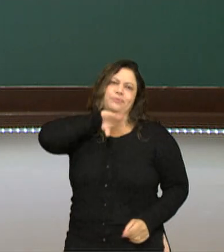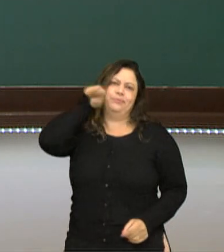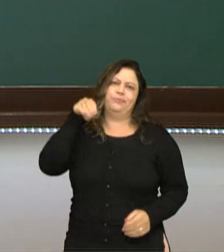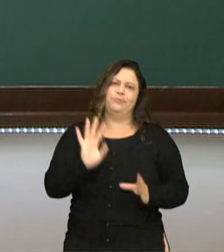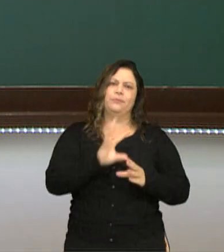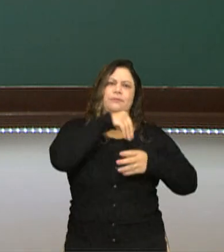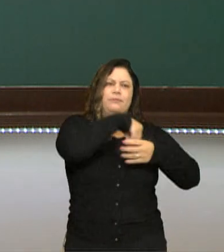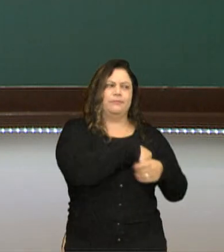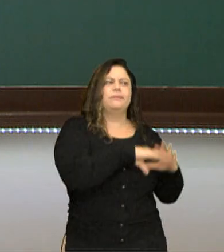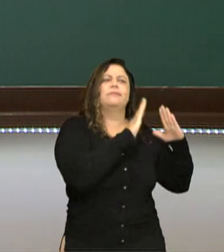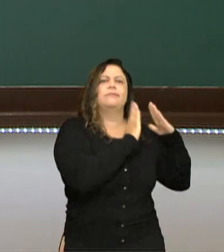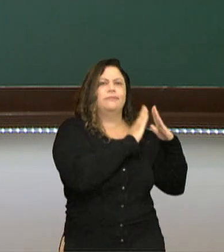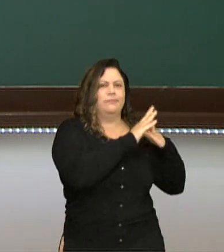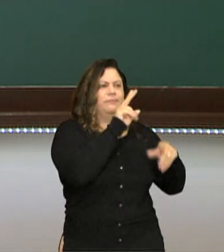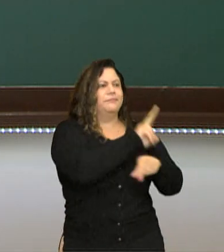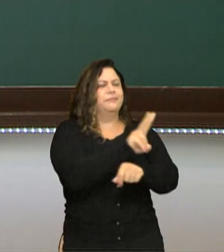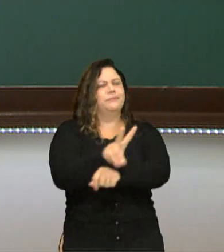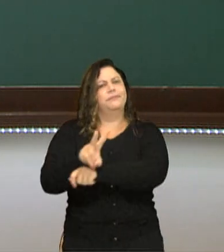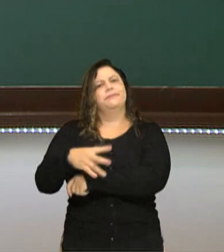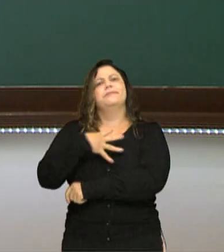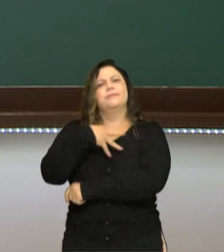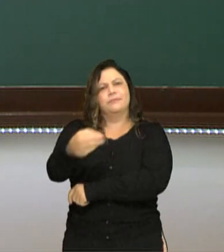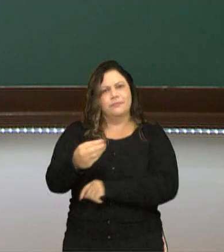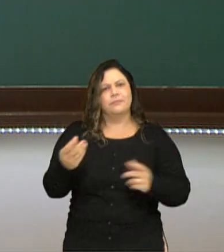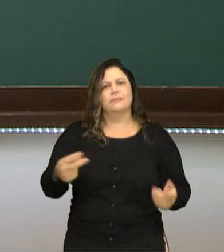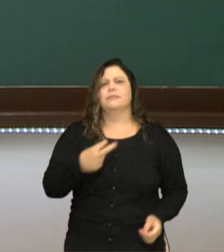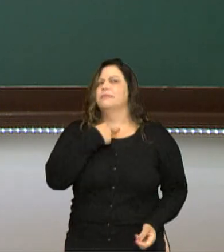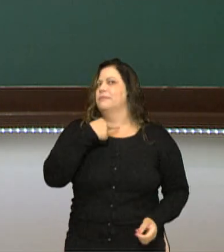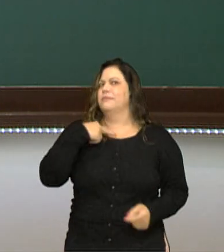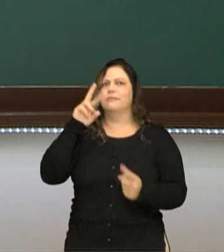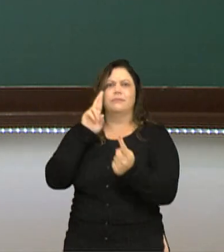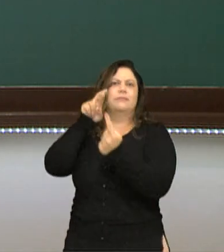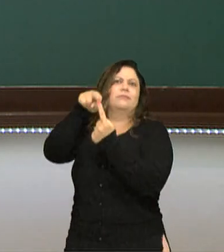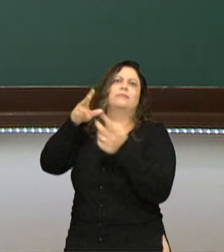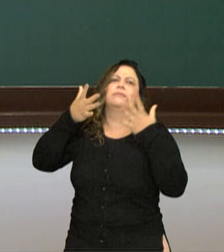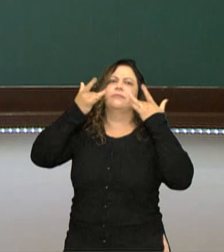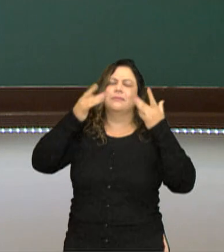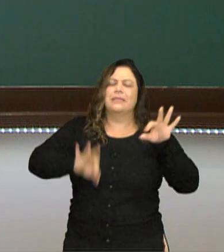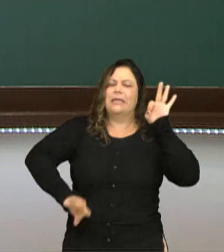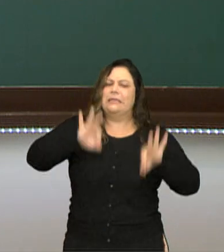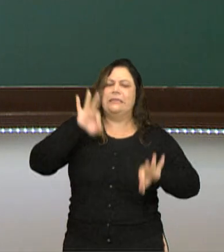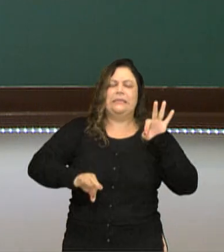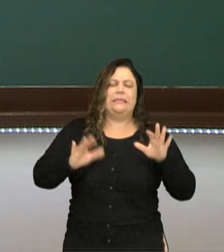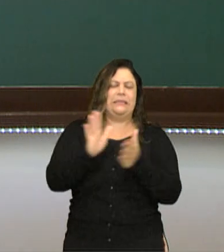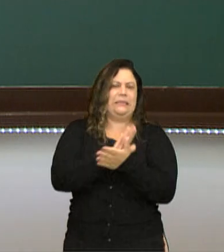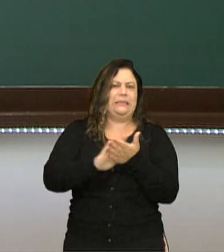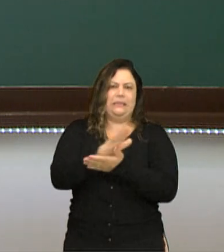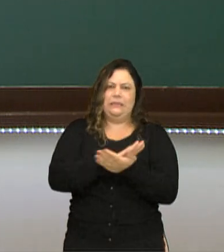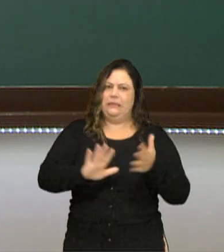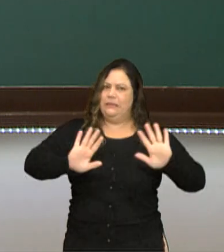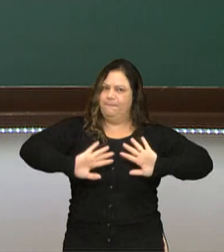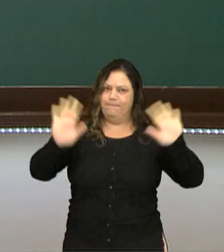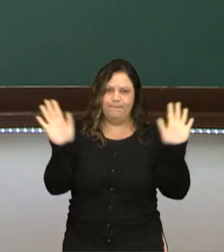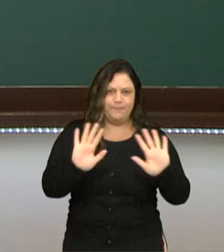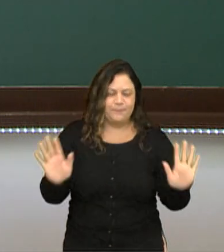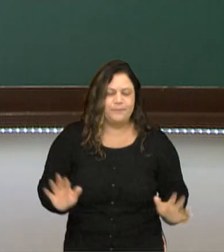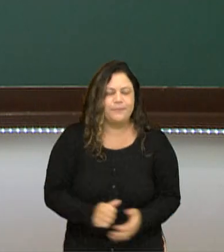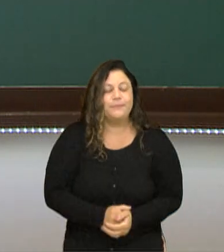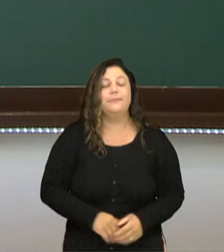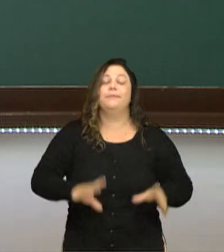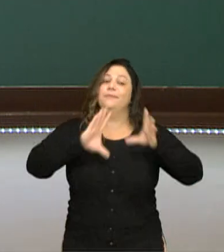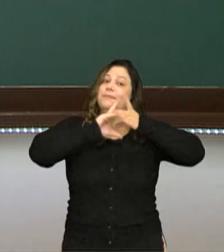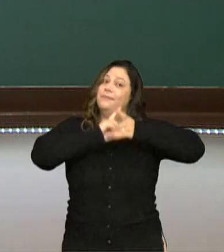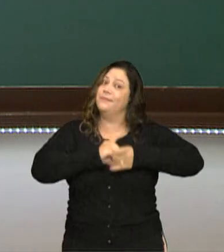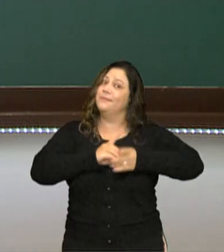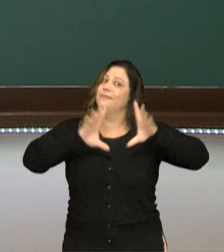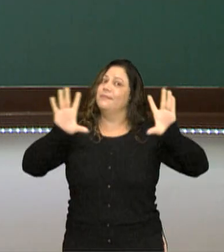casa, cuidando dos filhos. A mulher não podia nem representar, fazer teatro na sociedade grega, Então, era uma democracia,